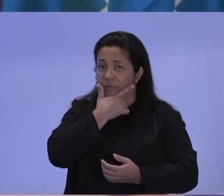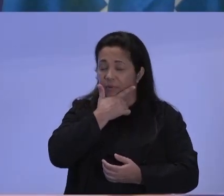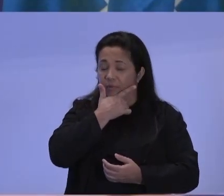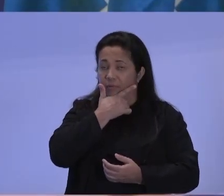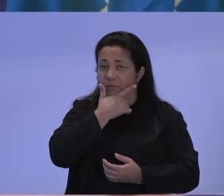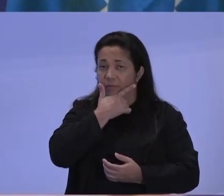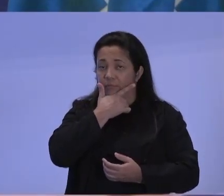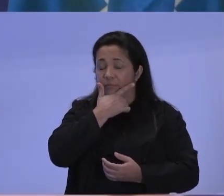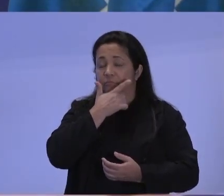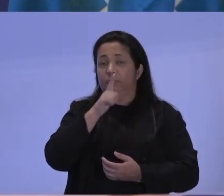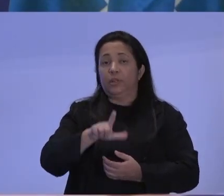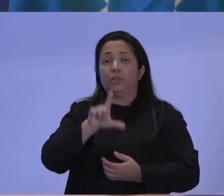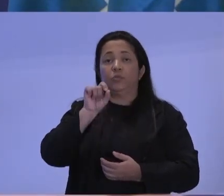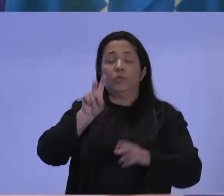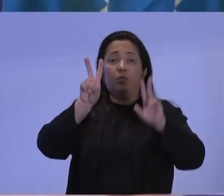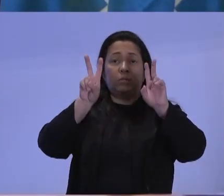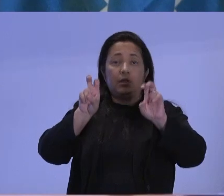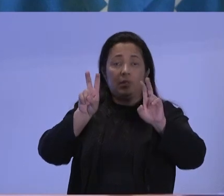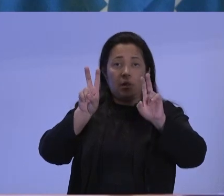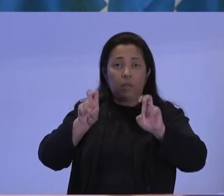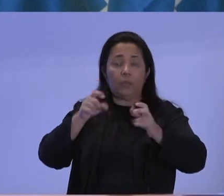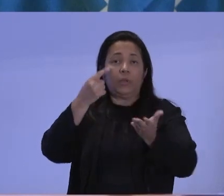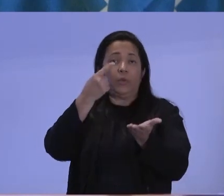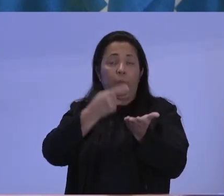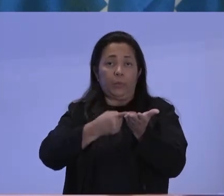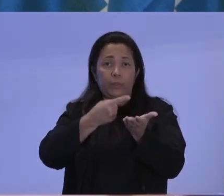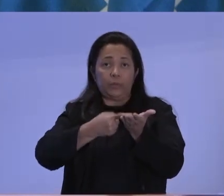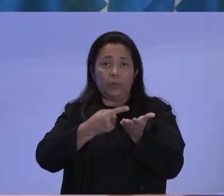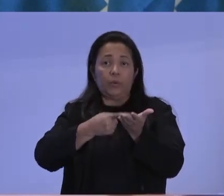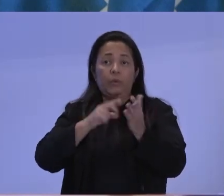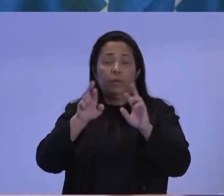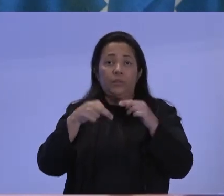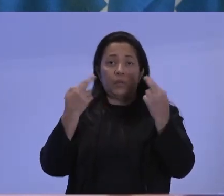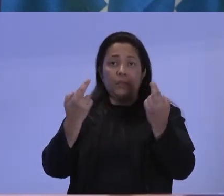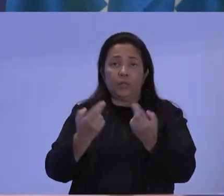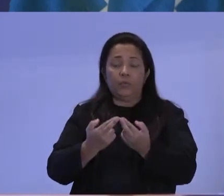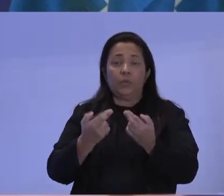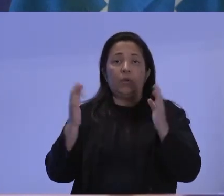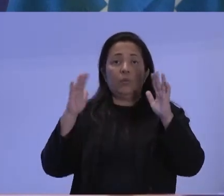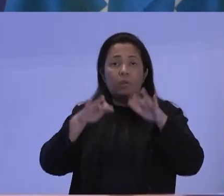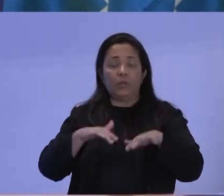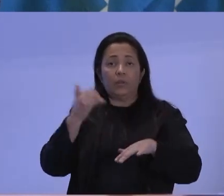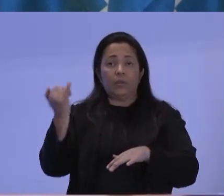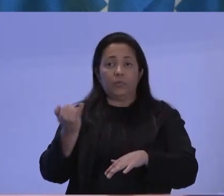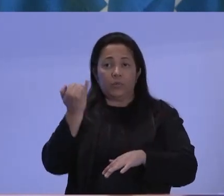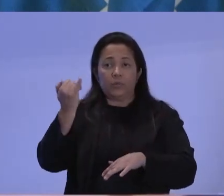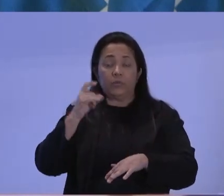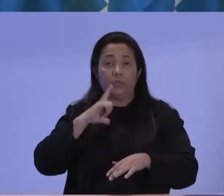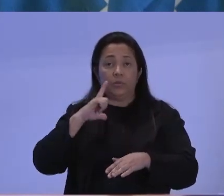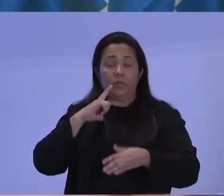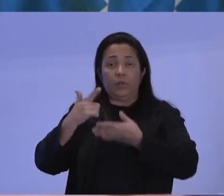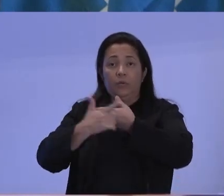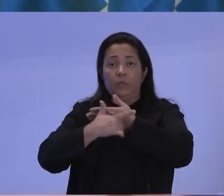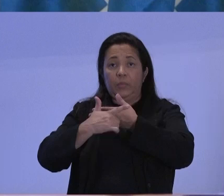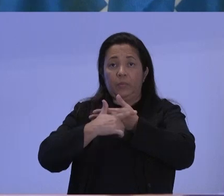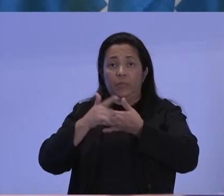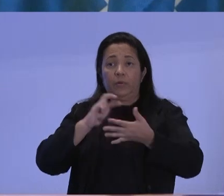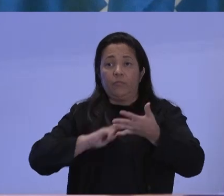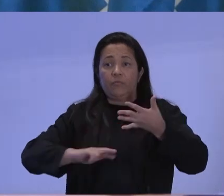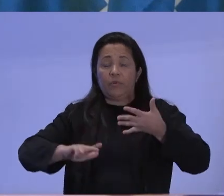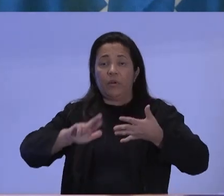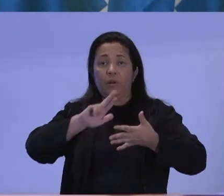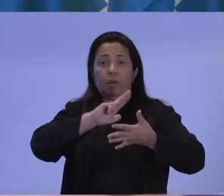por esse tema tão importante aí para a nossa sociedade. E eu vim aqui com várias funções, né? Sou do Distrito